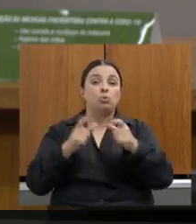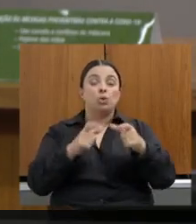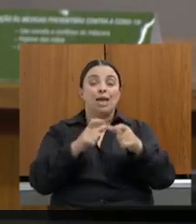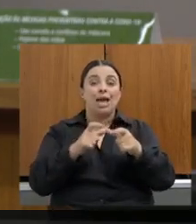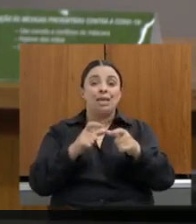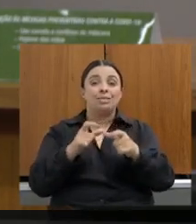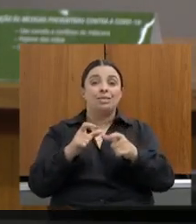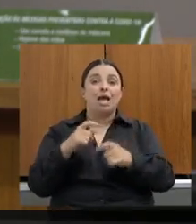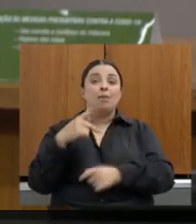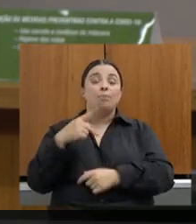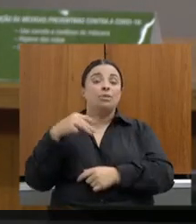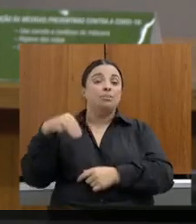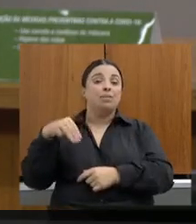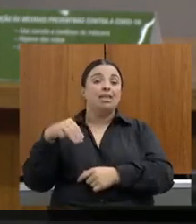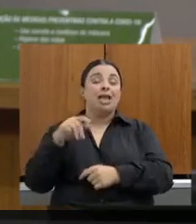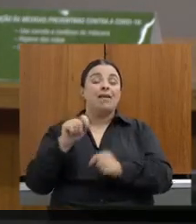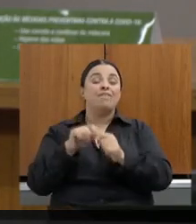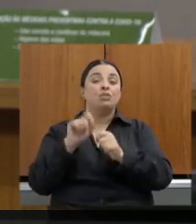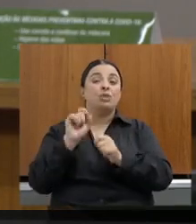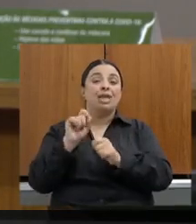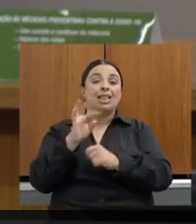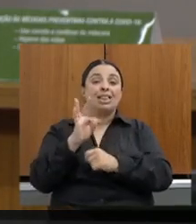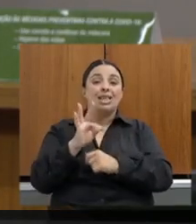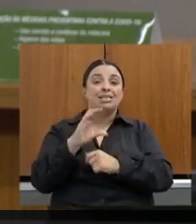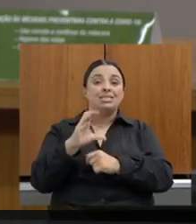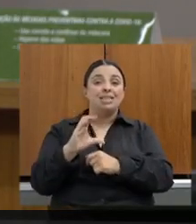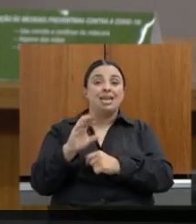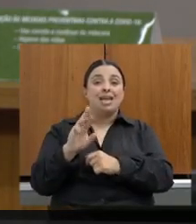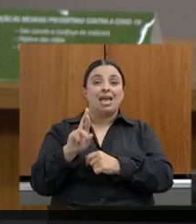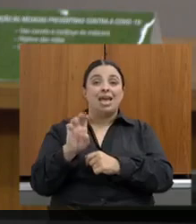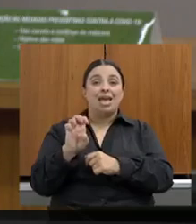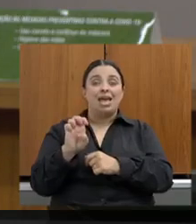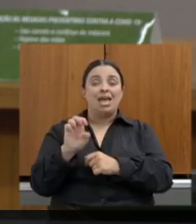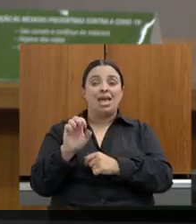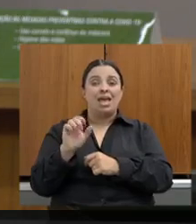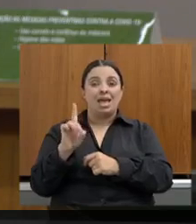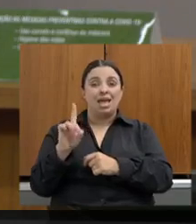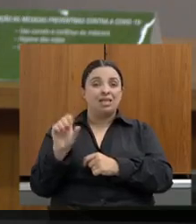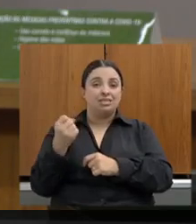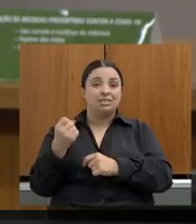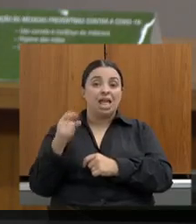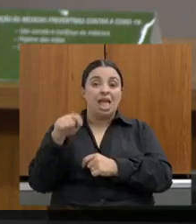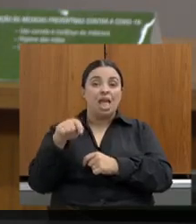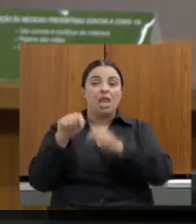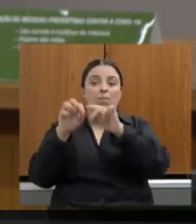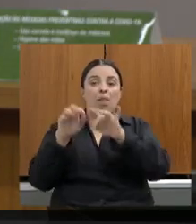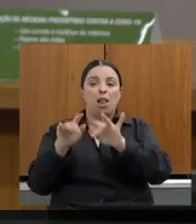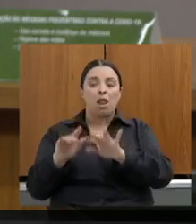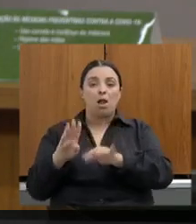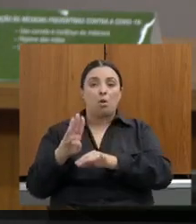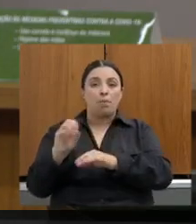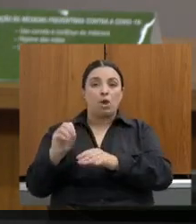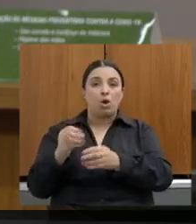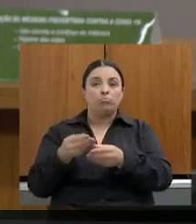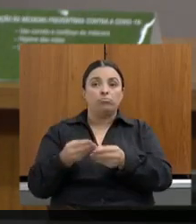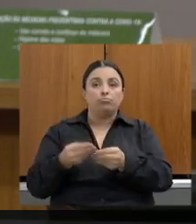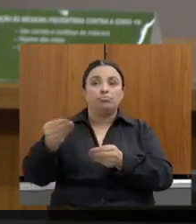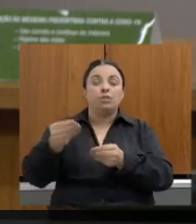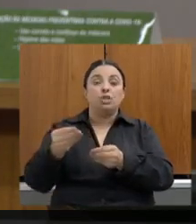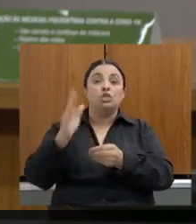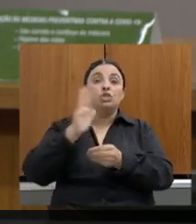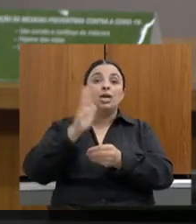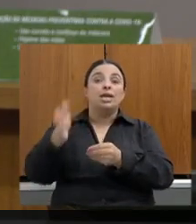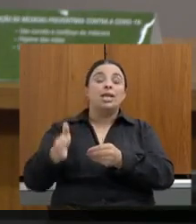precisa levar à Delegacia de Polícia ele pode fazer encaminhar direto ao judiciário isso compra Então os